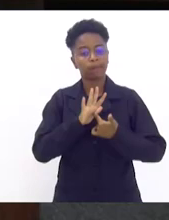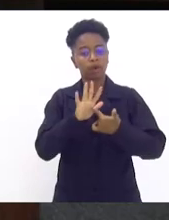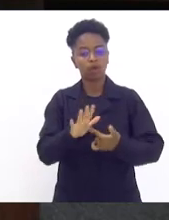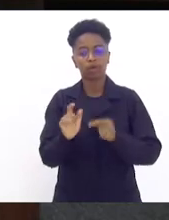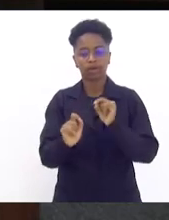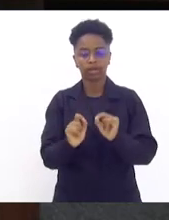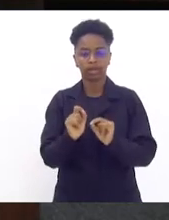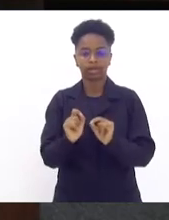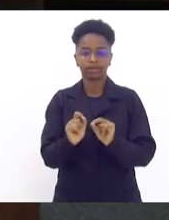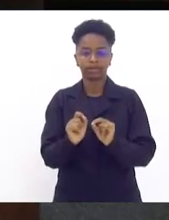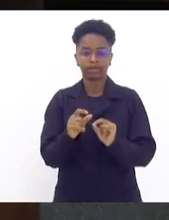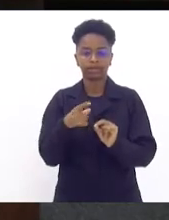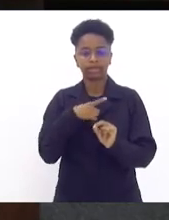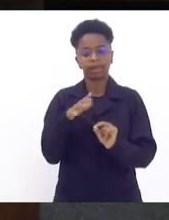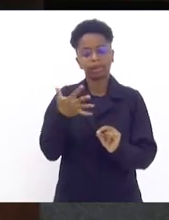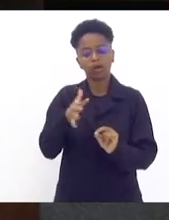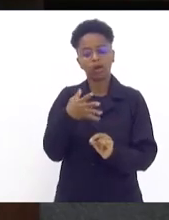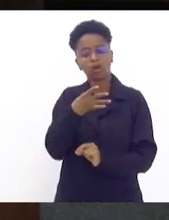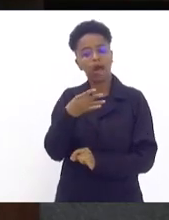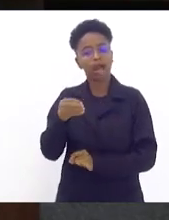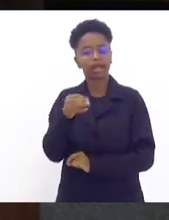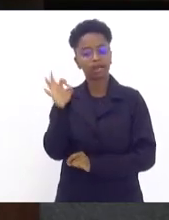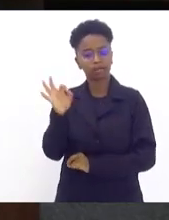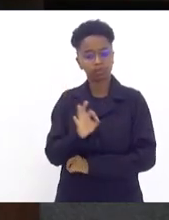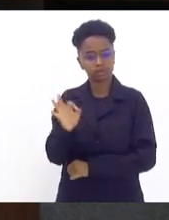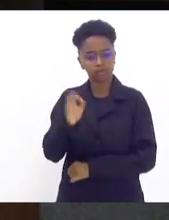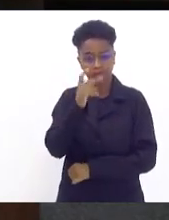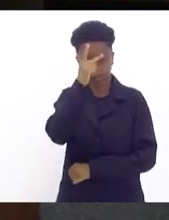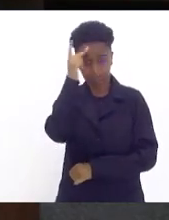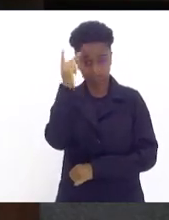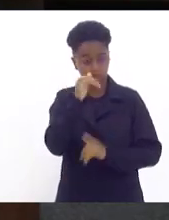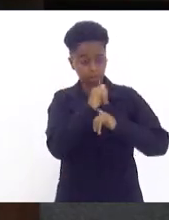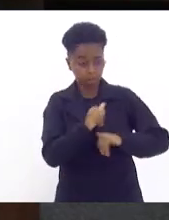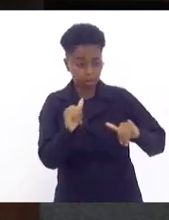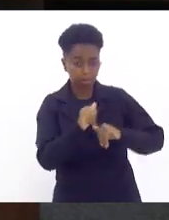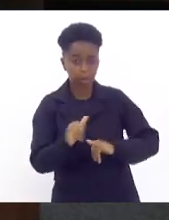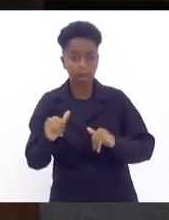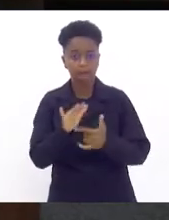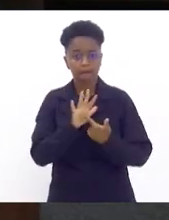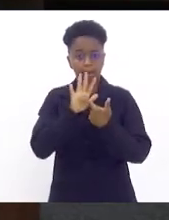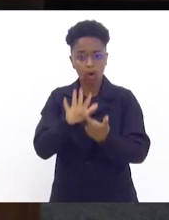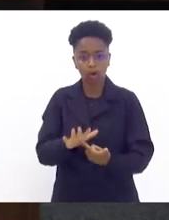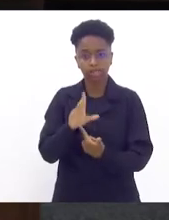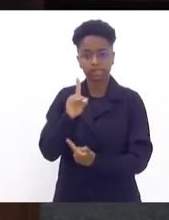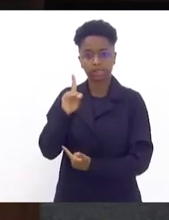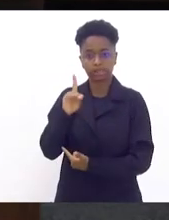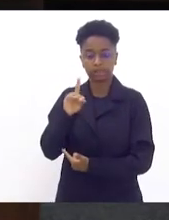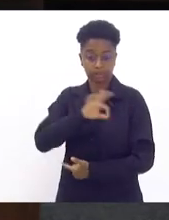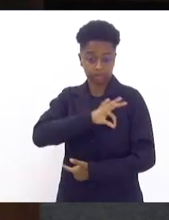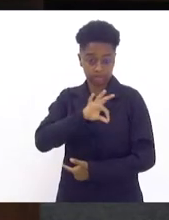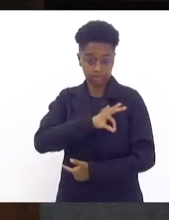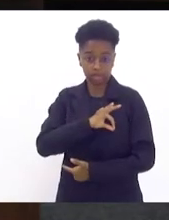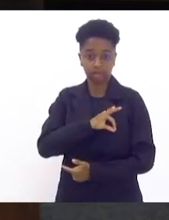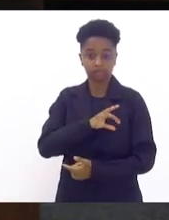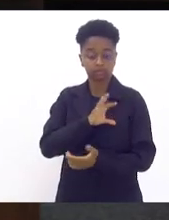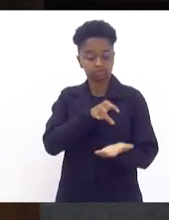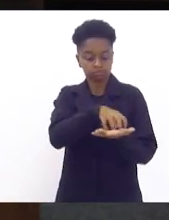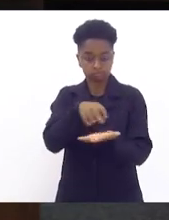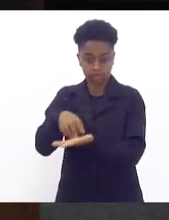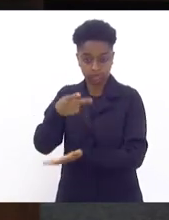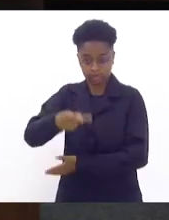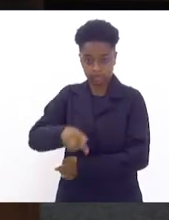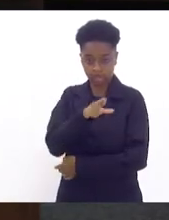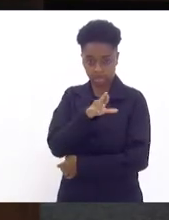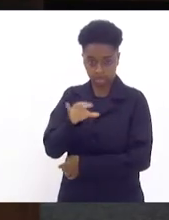é de que 40% dos casos noticiados nas delegacias distritais do Estado do